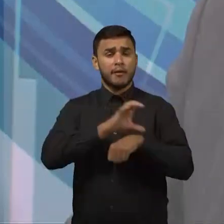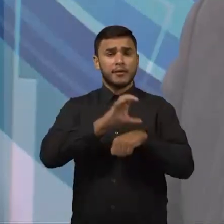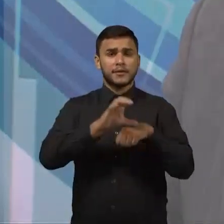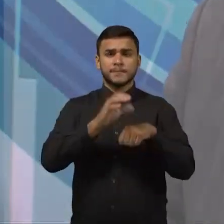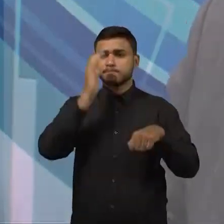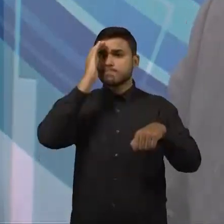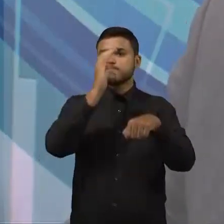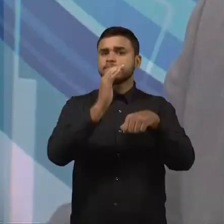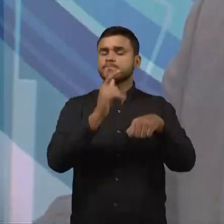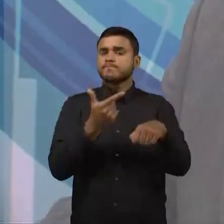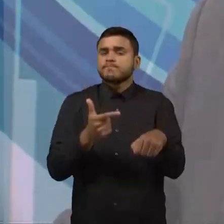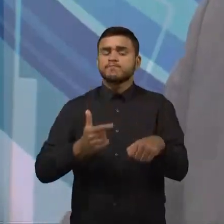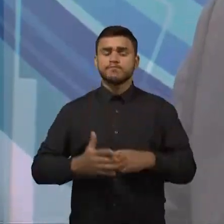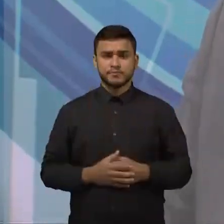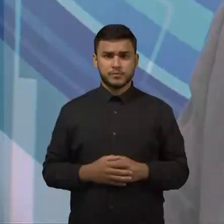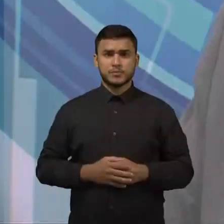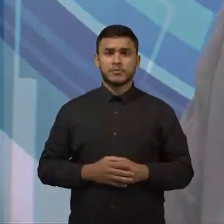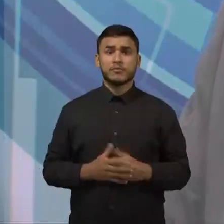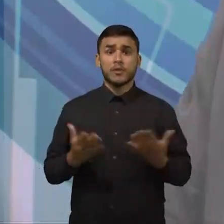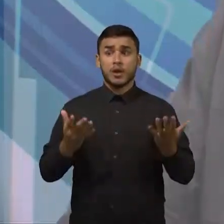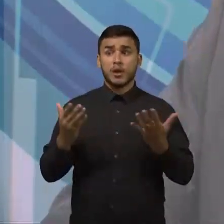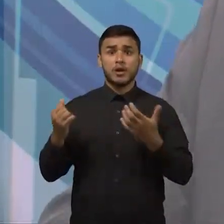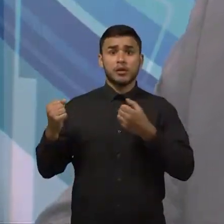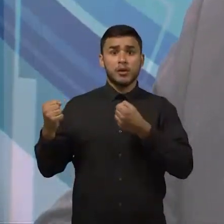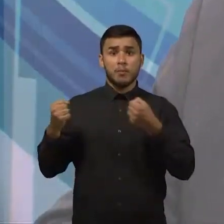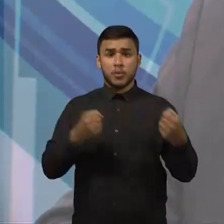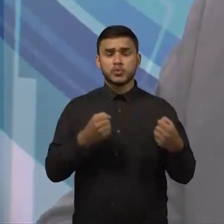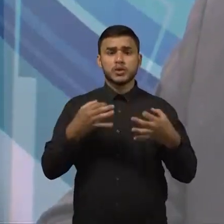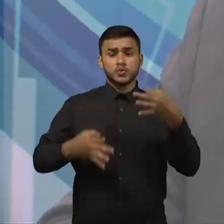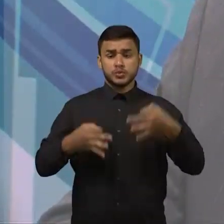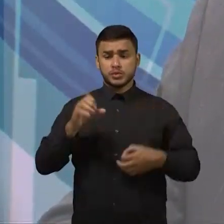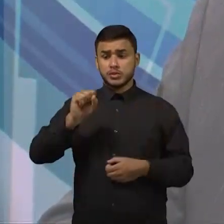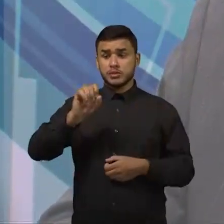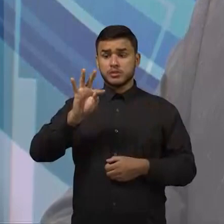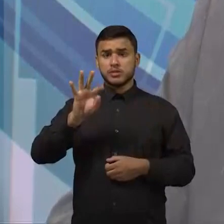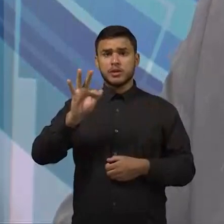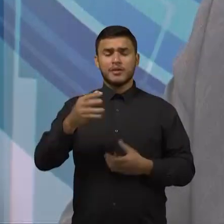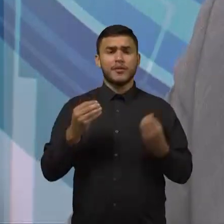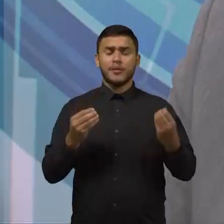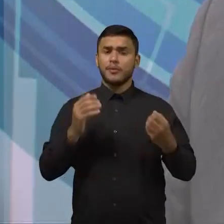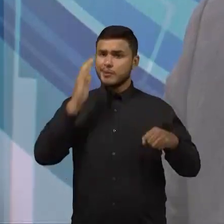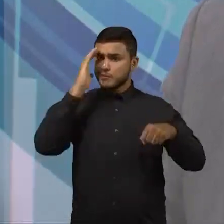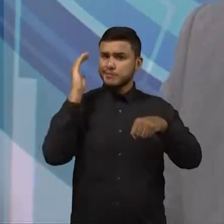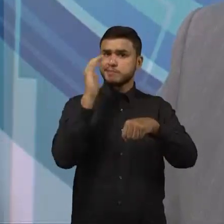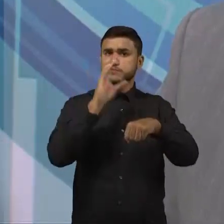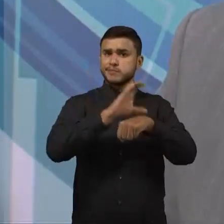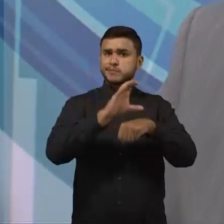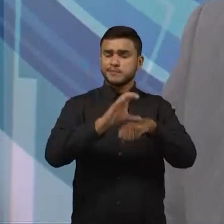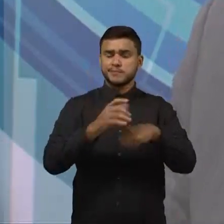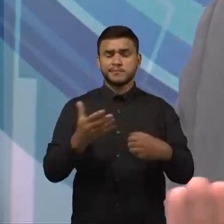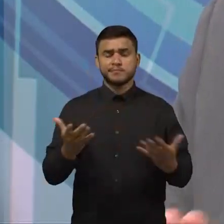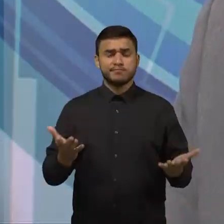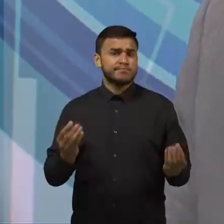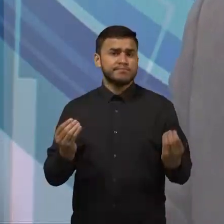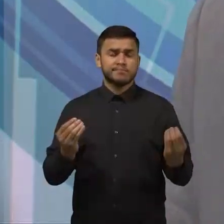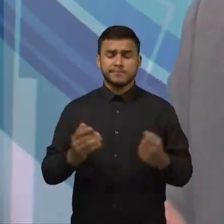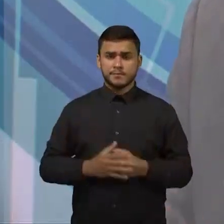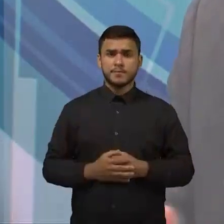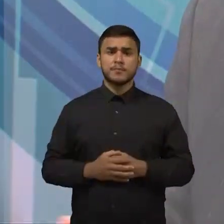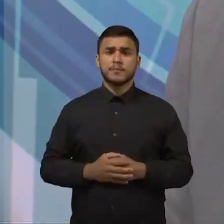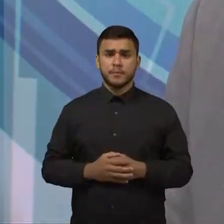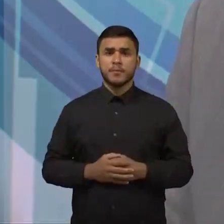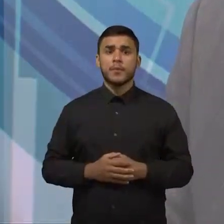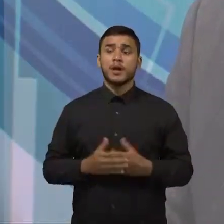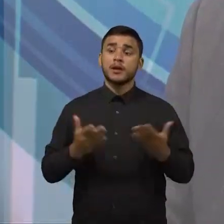ser desestabilizada pela Corte, que é responsável por sua guarda. Então esse é o primeiro, eu acho que